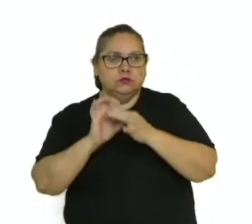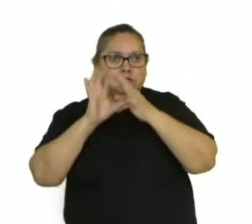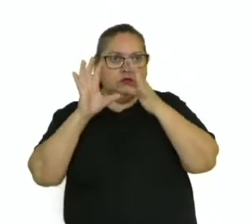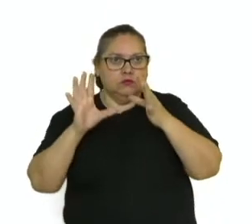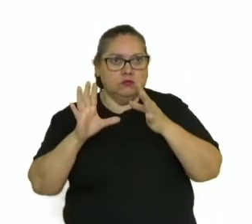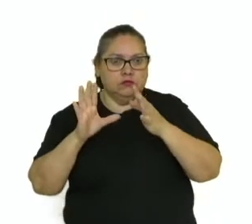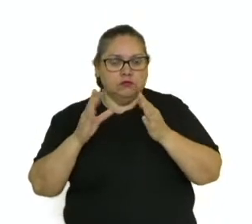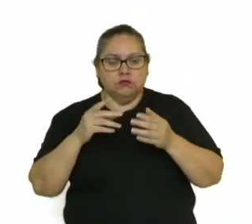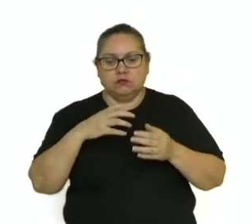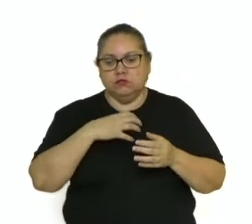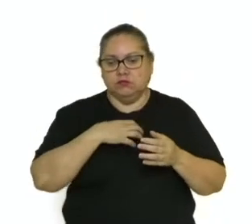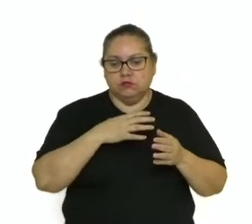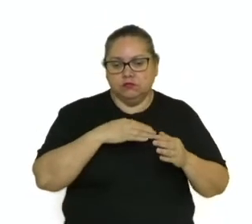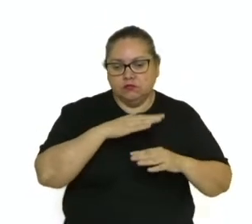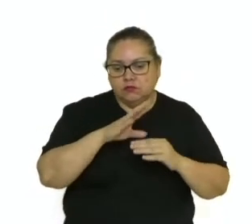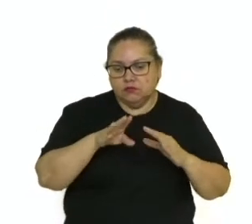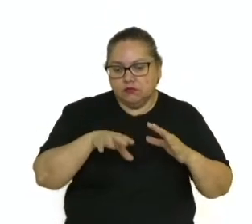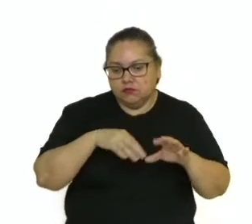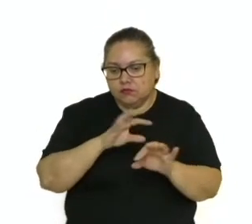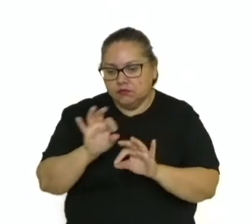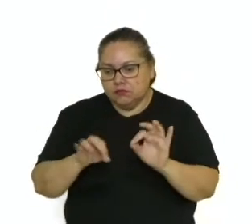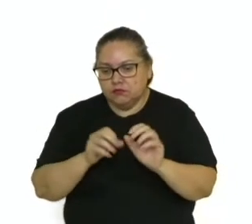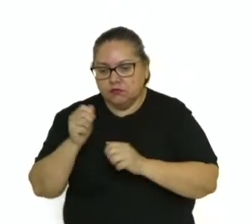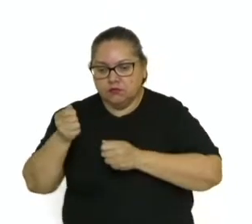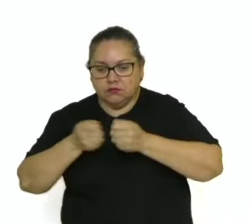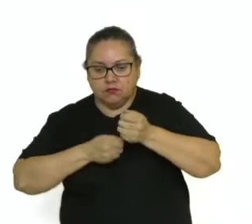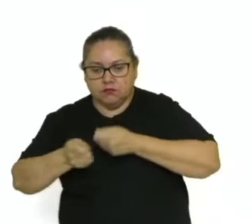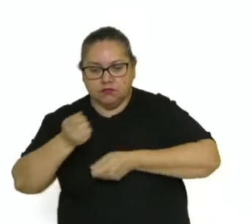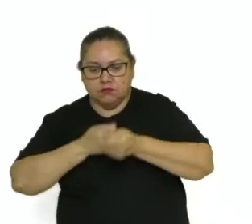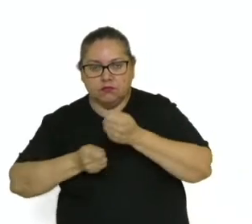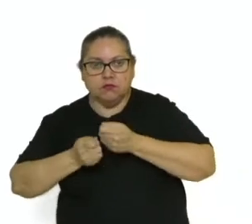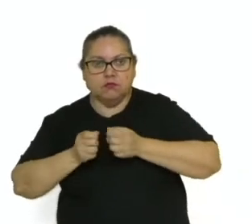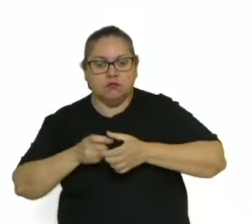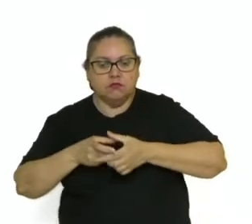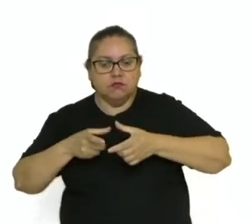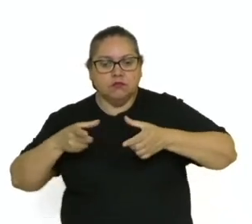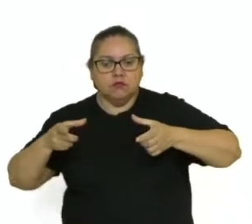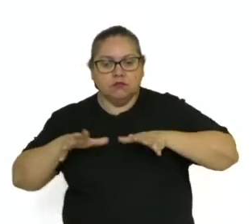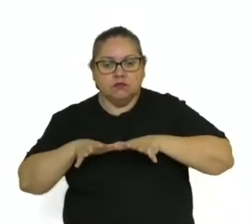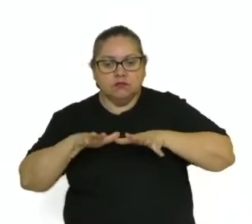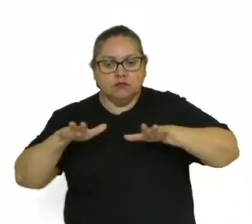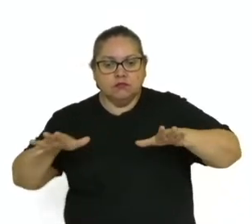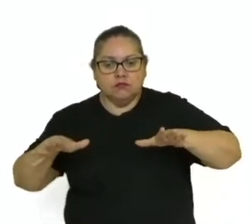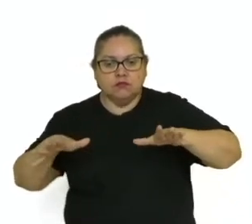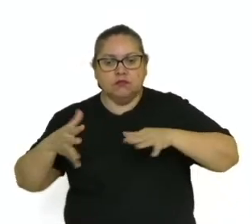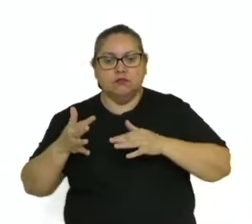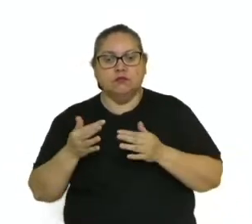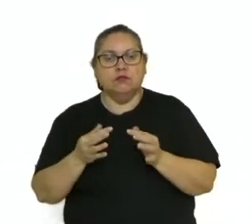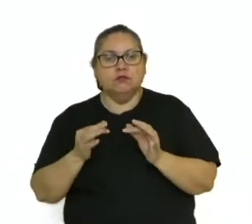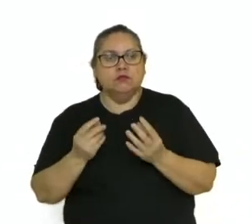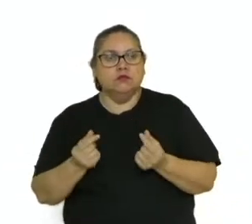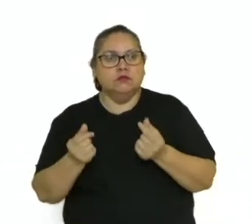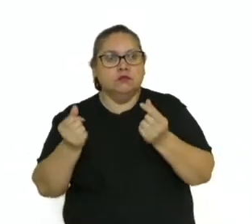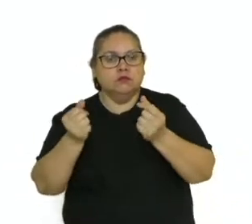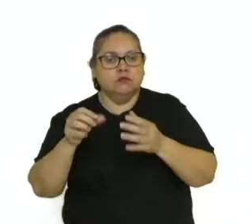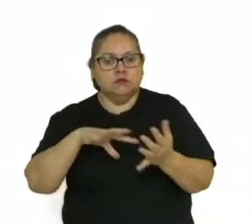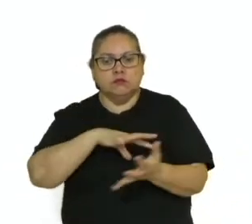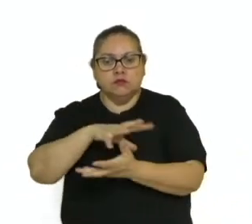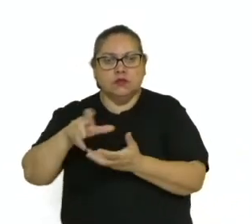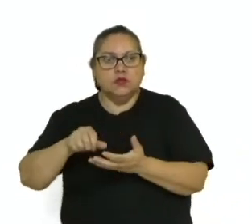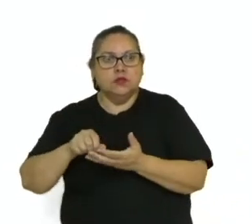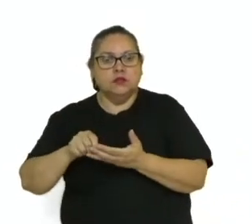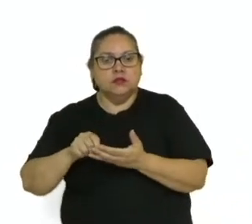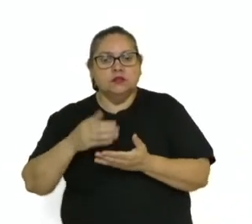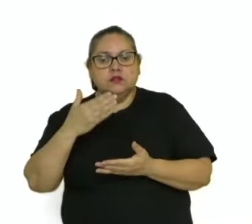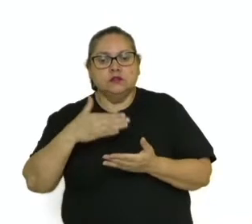essa forma de organização econômica tornou possível a expansão dos mercados financeiros a nível mundial.